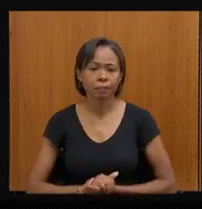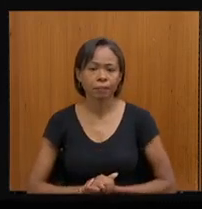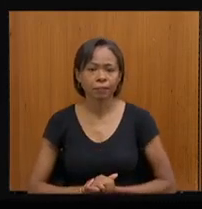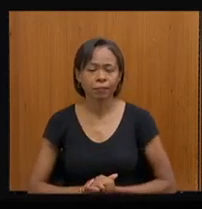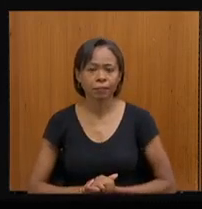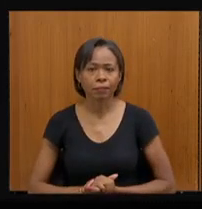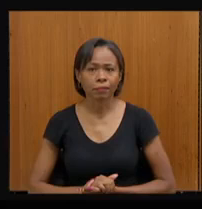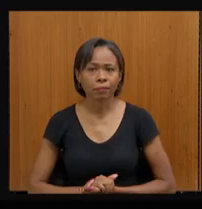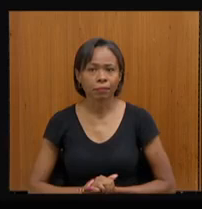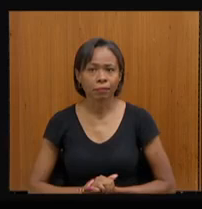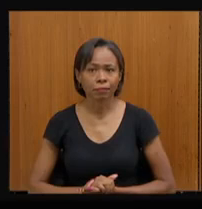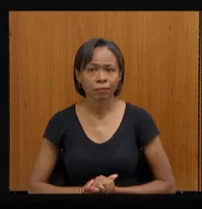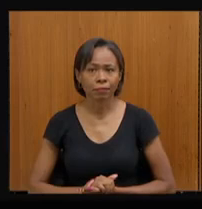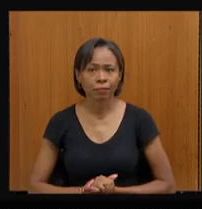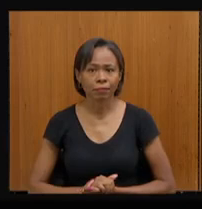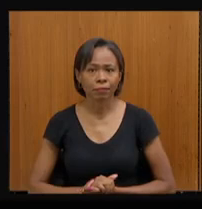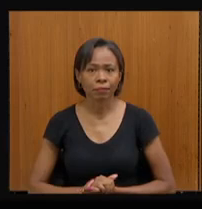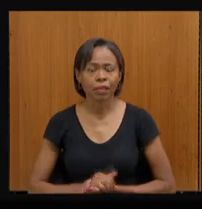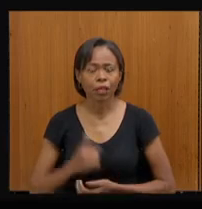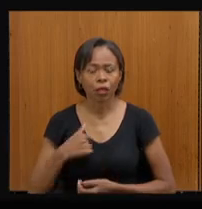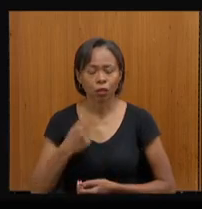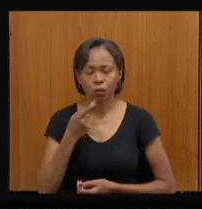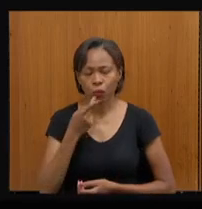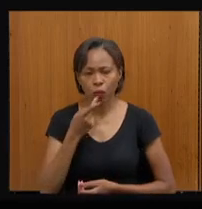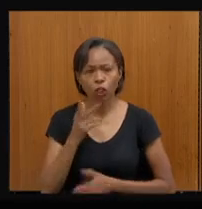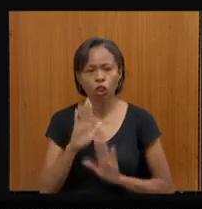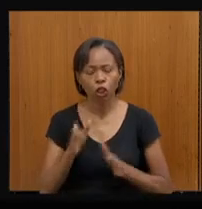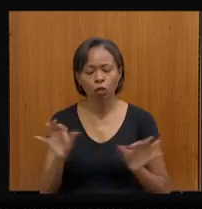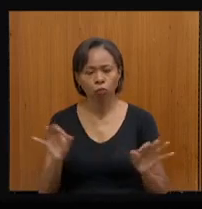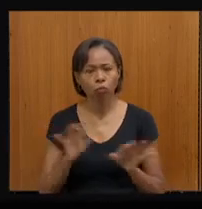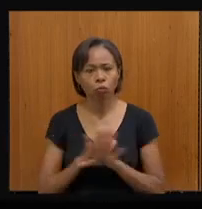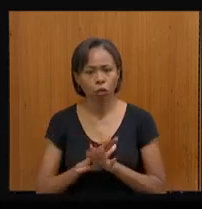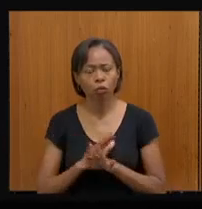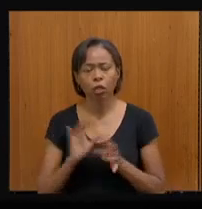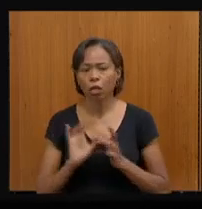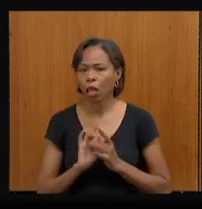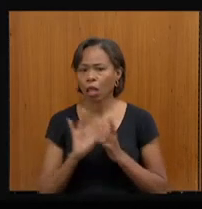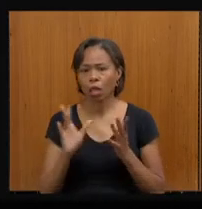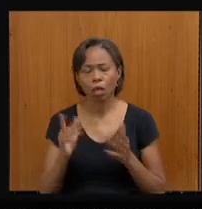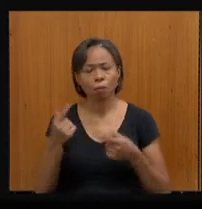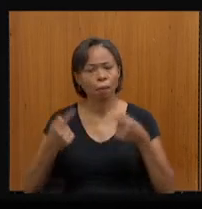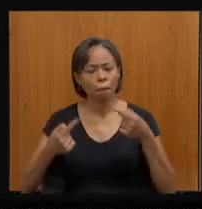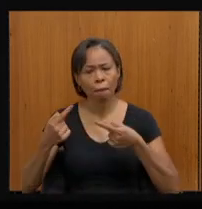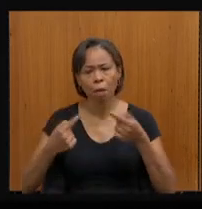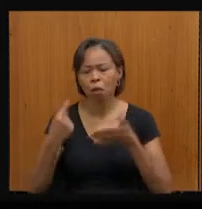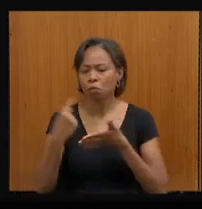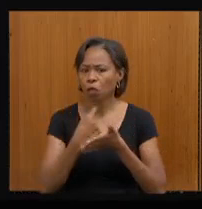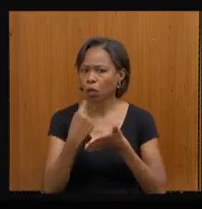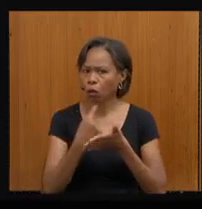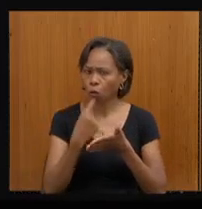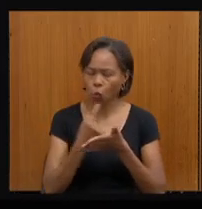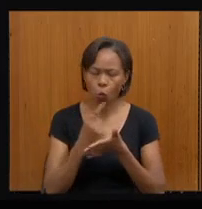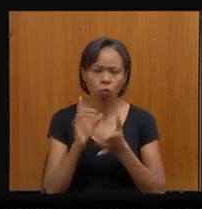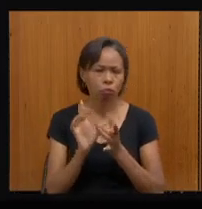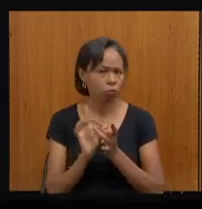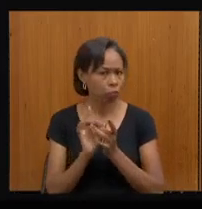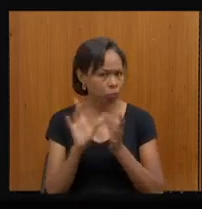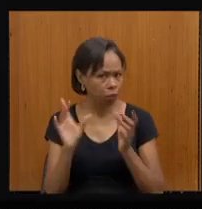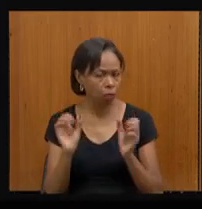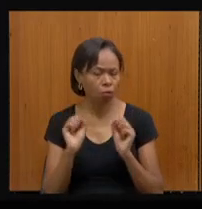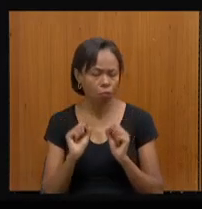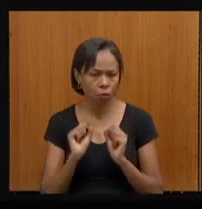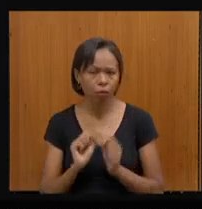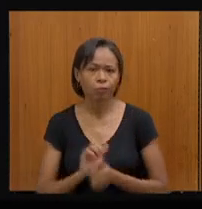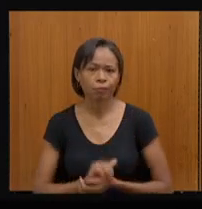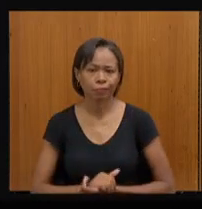era tudo fala que eu tinha para falar e coloca à disposição aí para debater se tivesse houver alguma pergunta